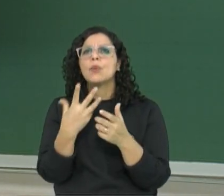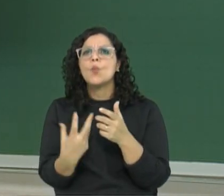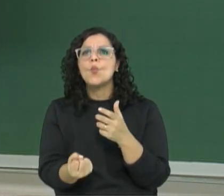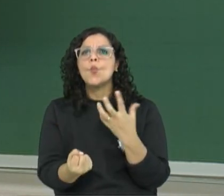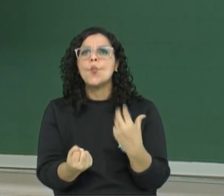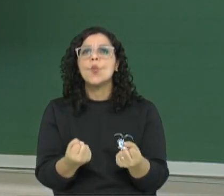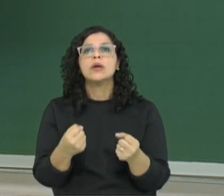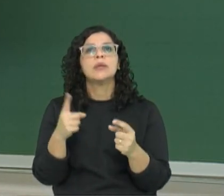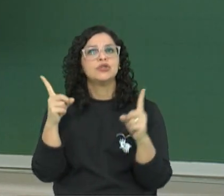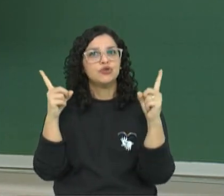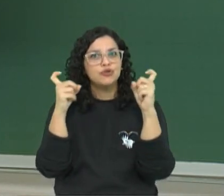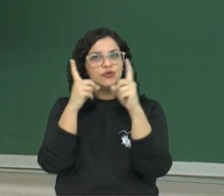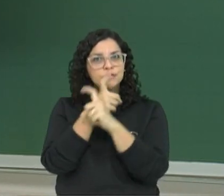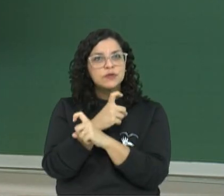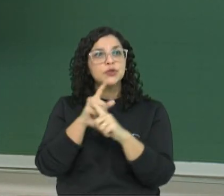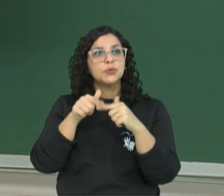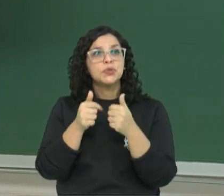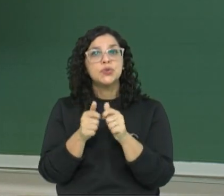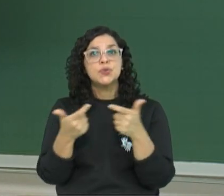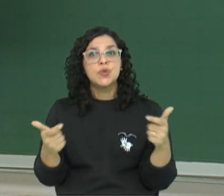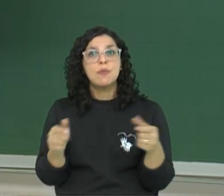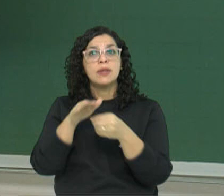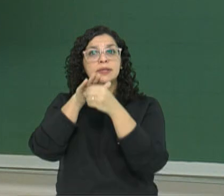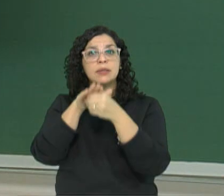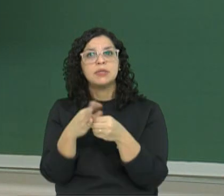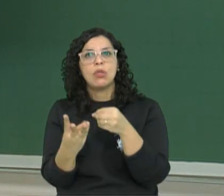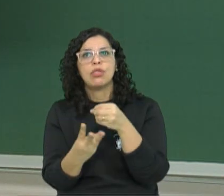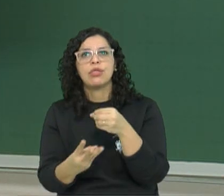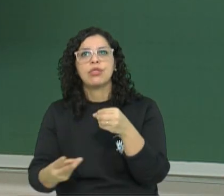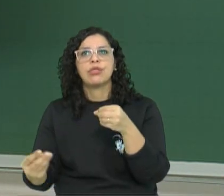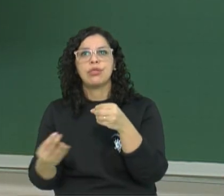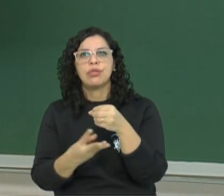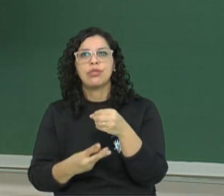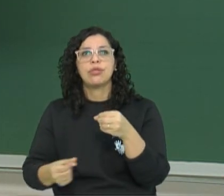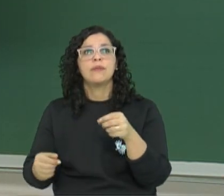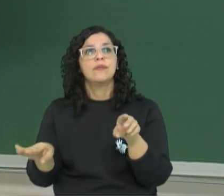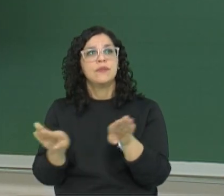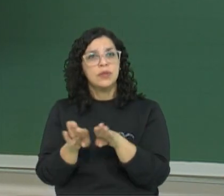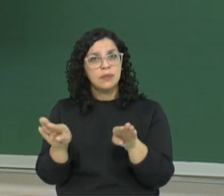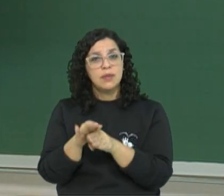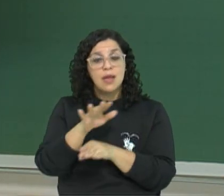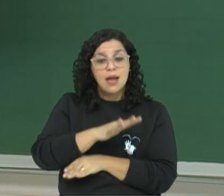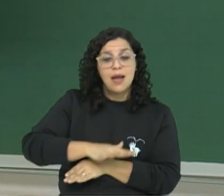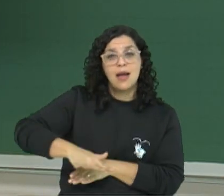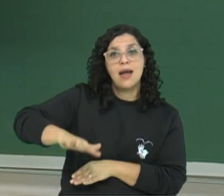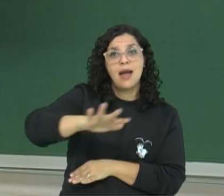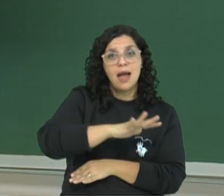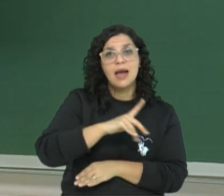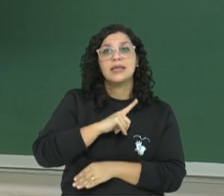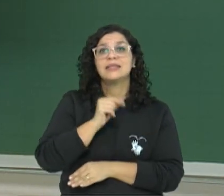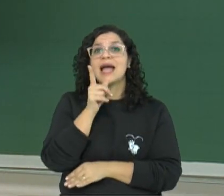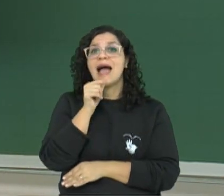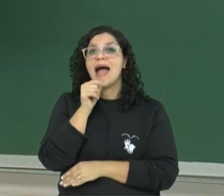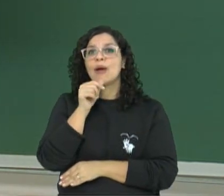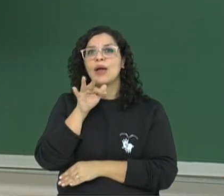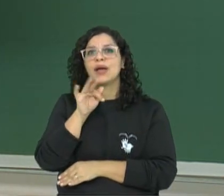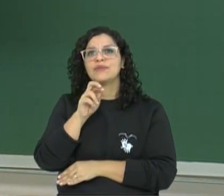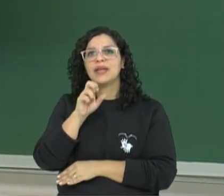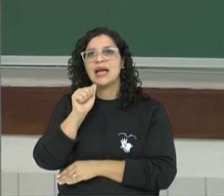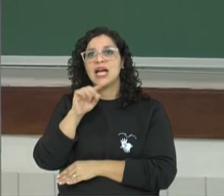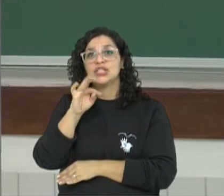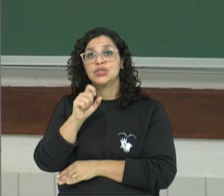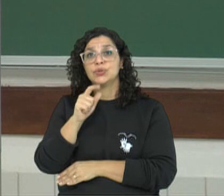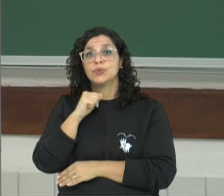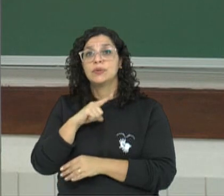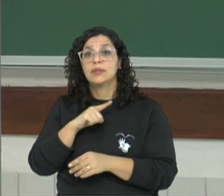acaba dificultando, né, e aumentando esse risco de erosão aqui. E tem uma maior superfície freática. O que é isso? Né? Quer dizer que existe